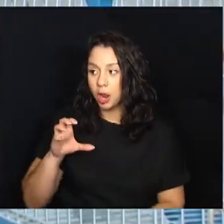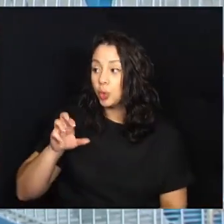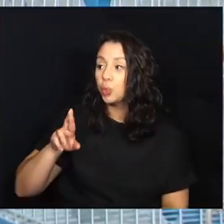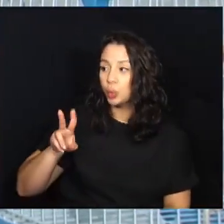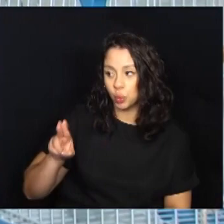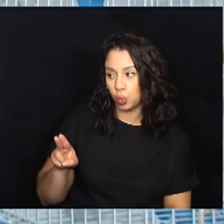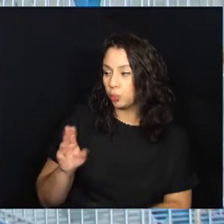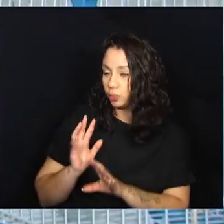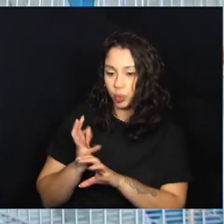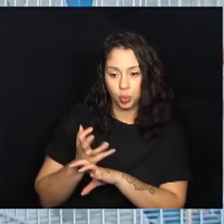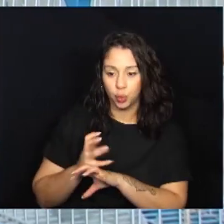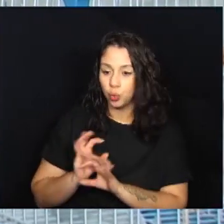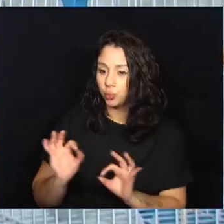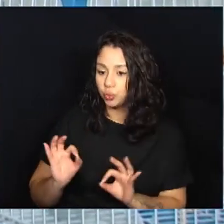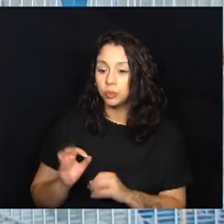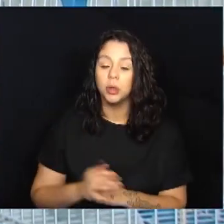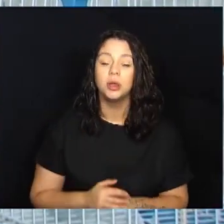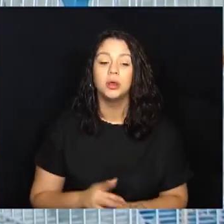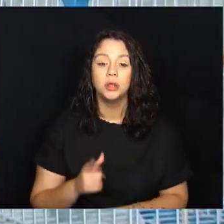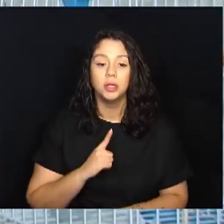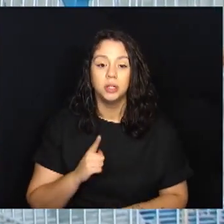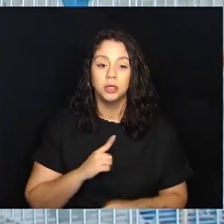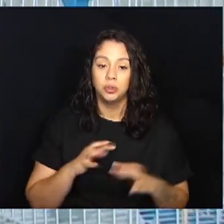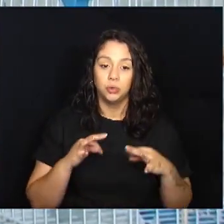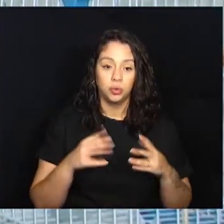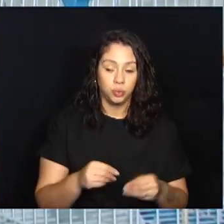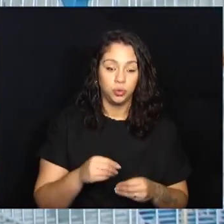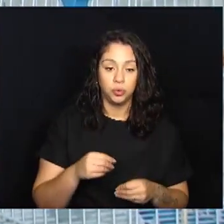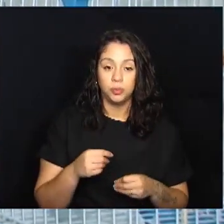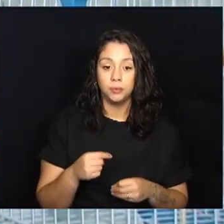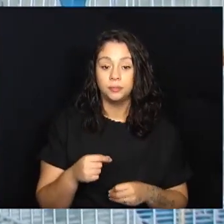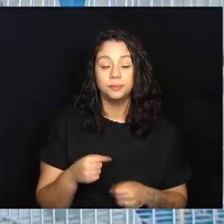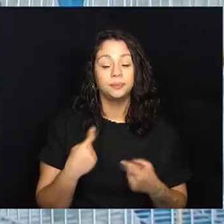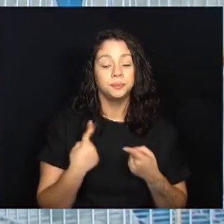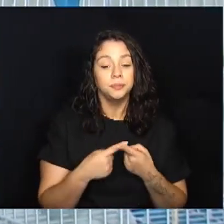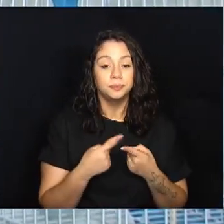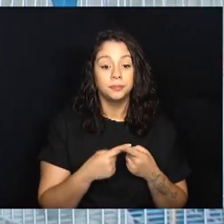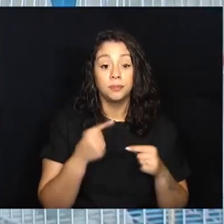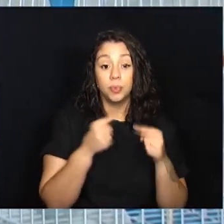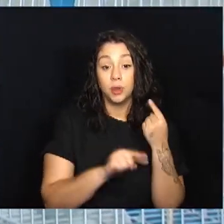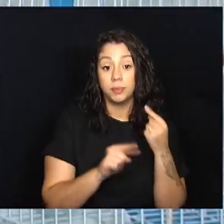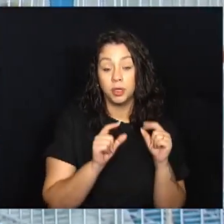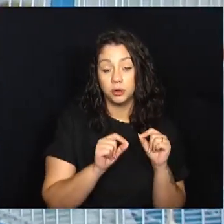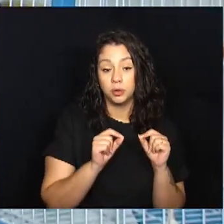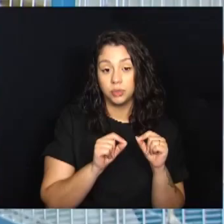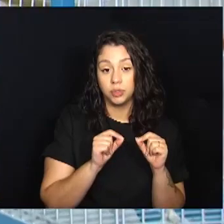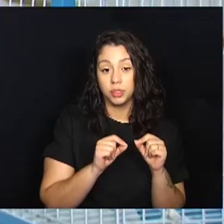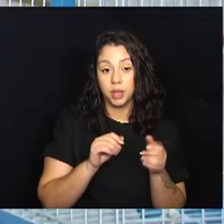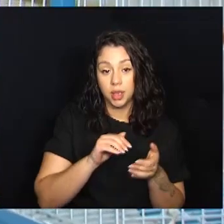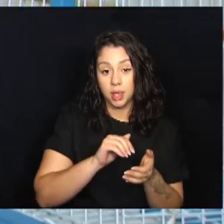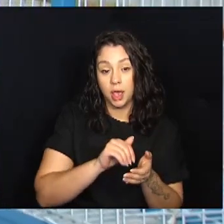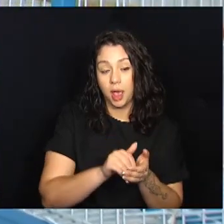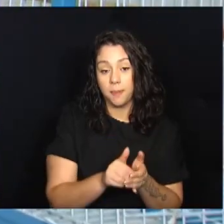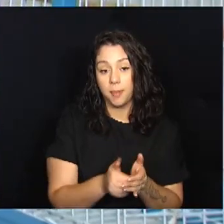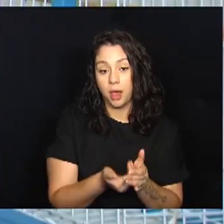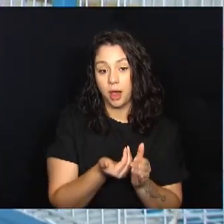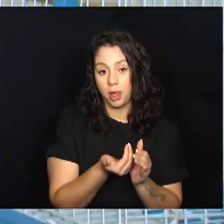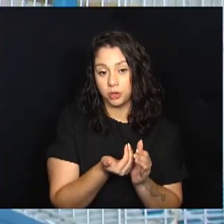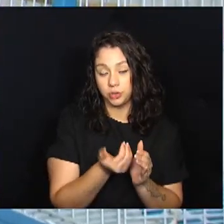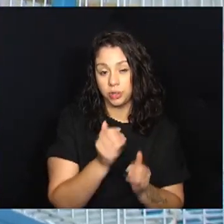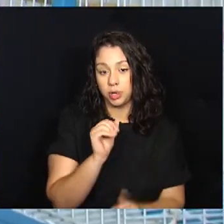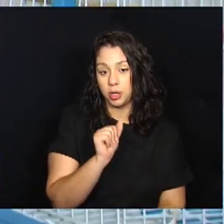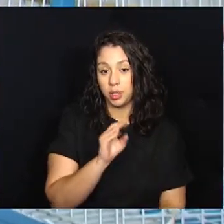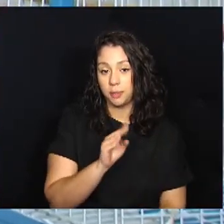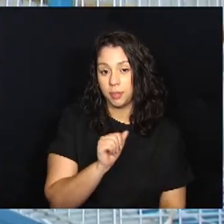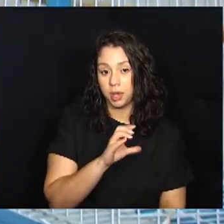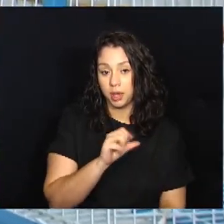oferecer tudo cru, tanto os legumes, verduras e frutas. A gente fala que os proibidos são o abacate, porque eles têm uma enzima que